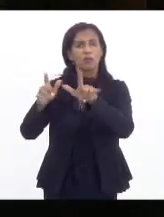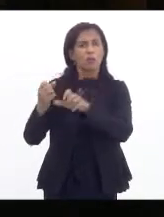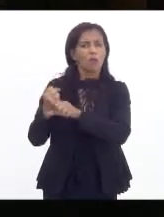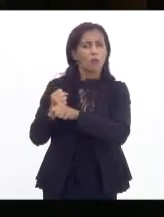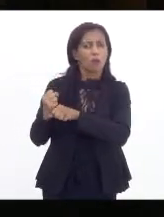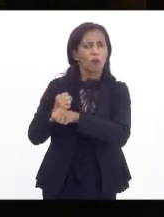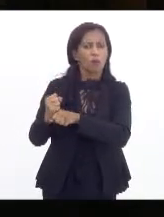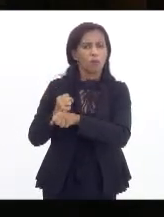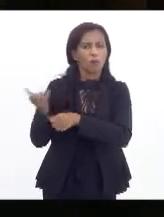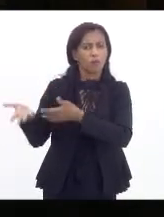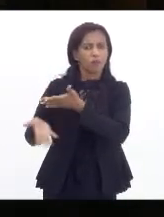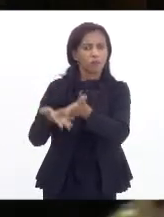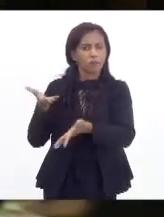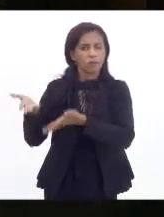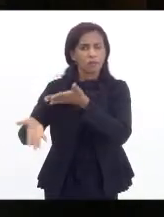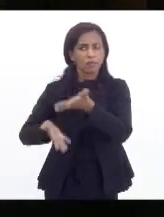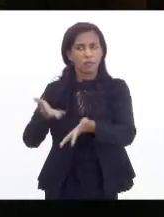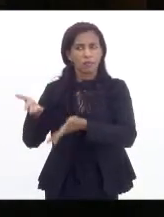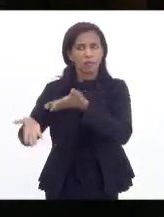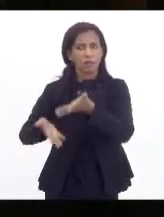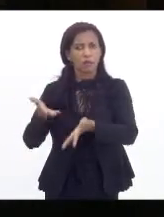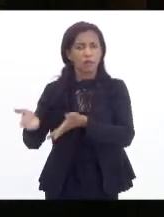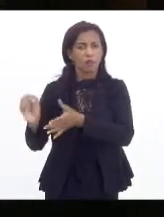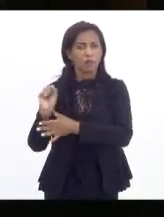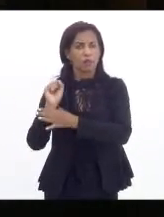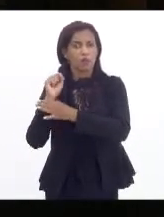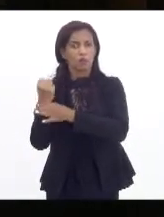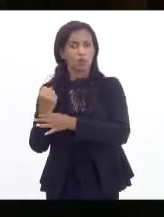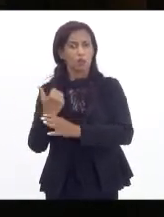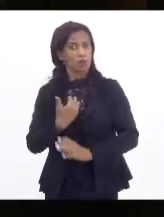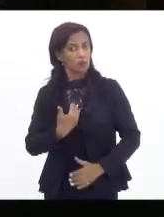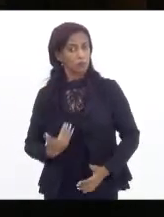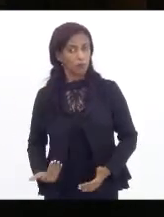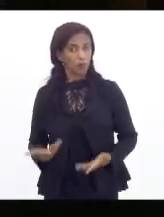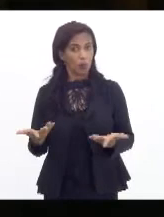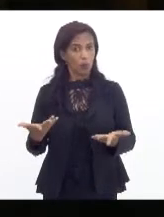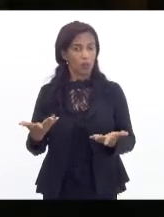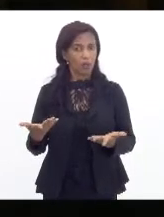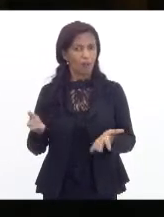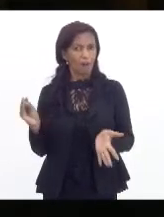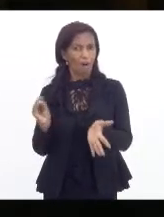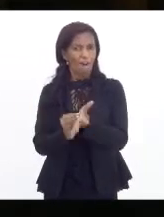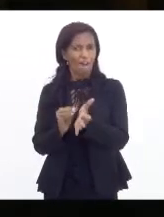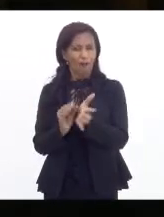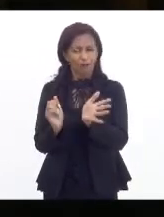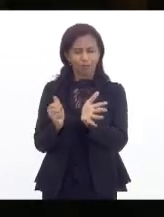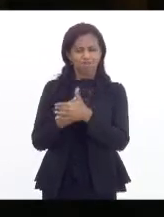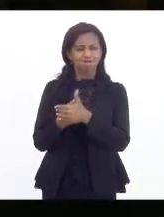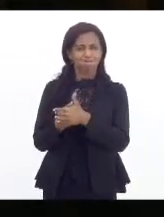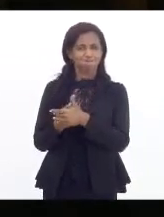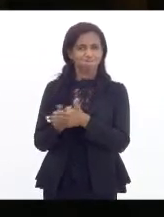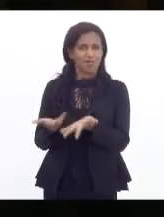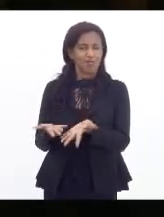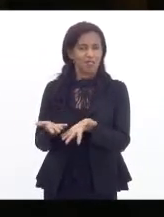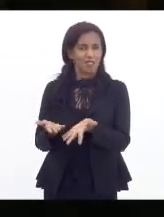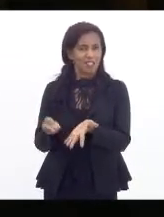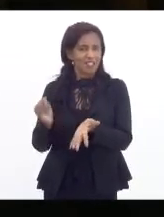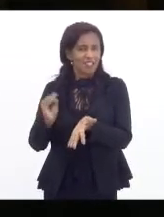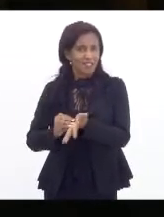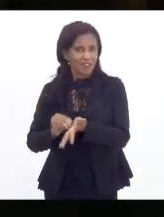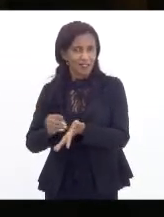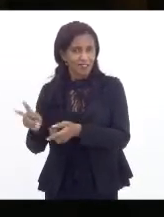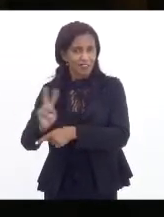tempo tratada pela política pública de segurança com omissão, com negligência, e negligência também